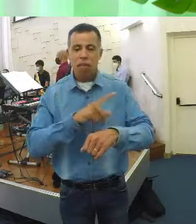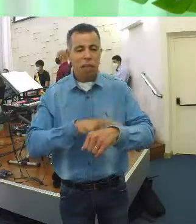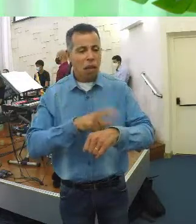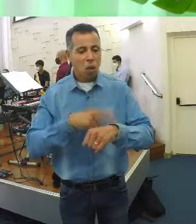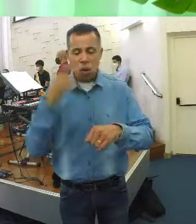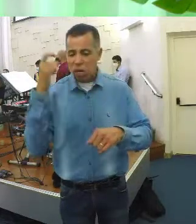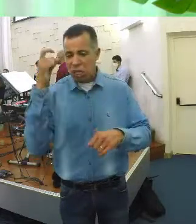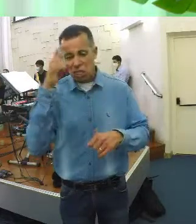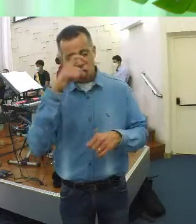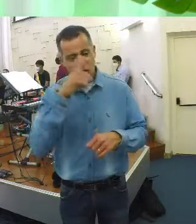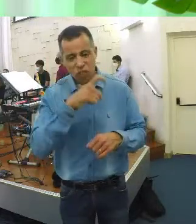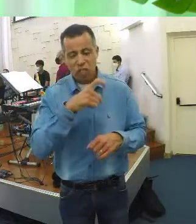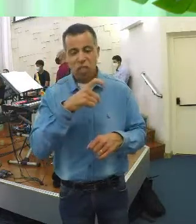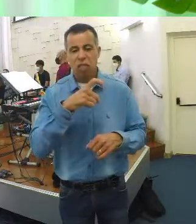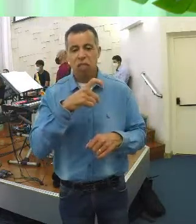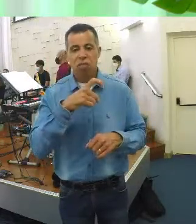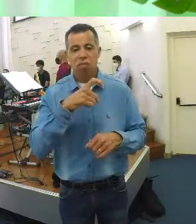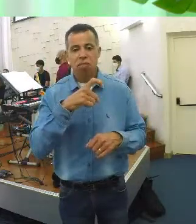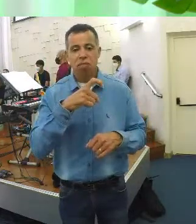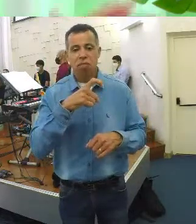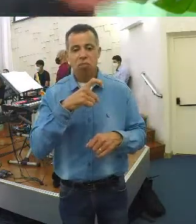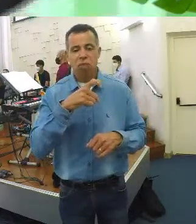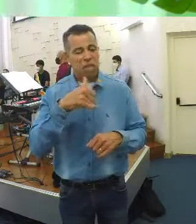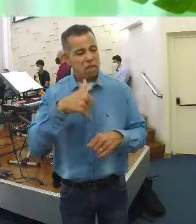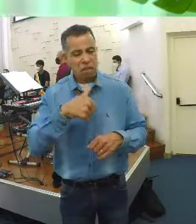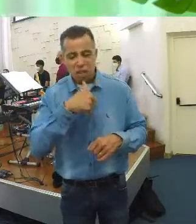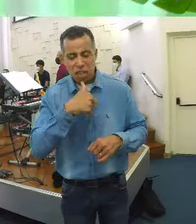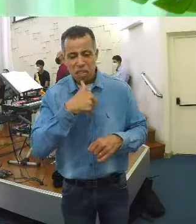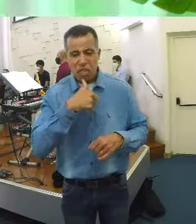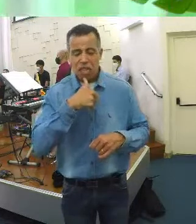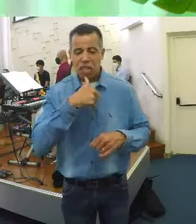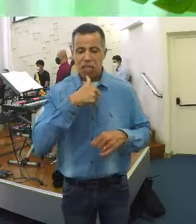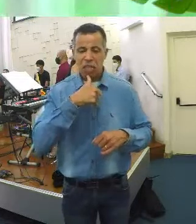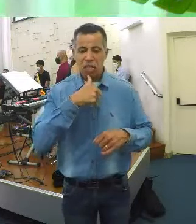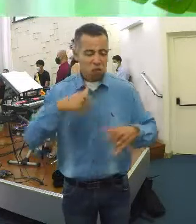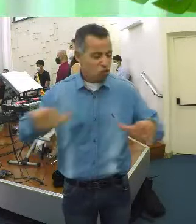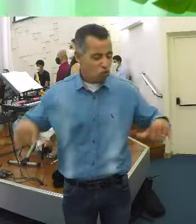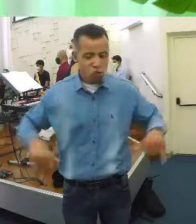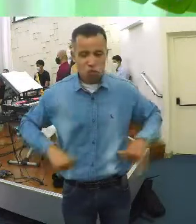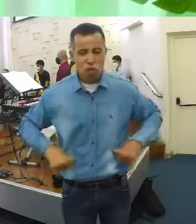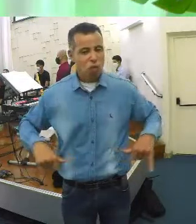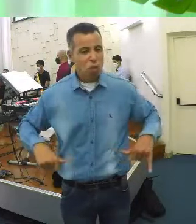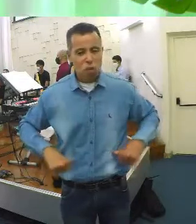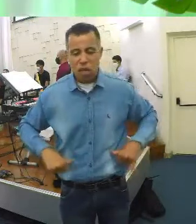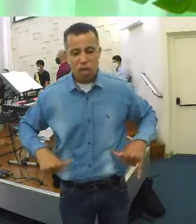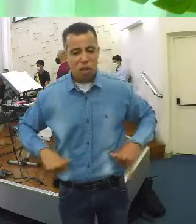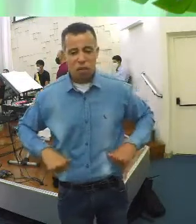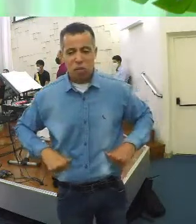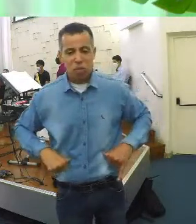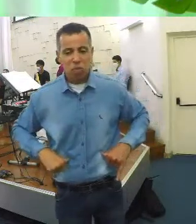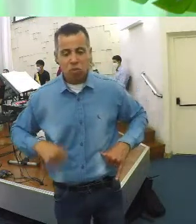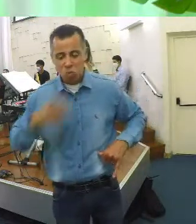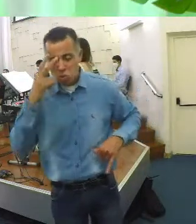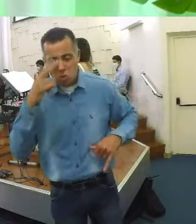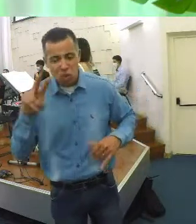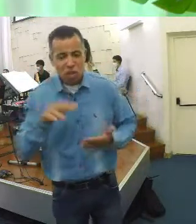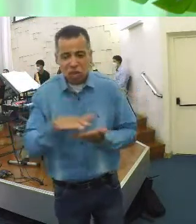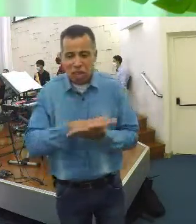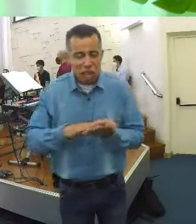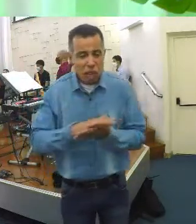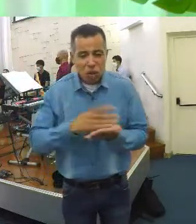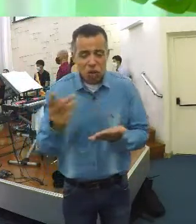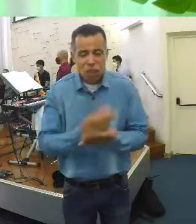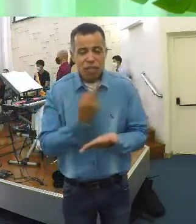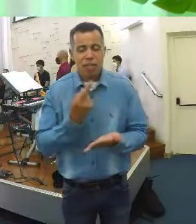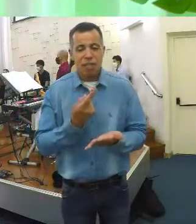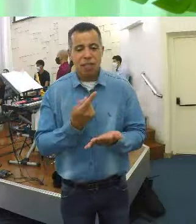vide, o produto da oliveira minta e os campos não produzam mantimento, sobrou o quê, irmãos? Irmãos,